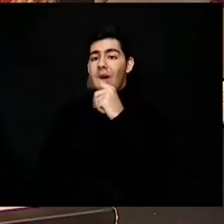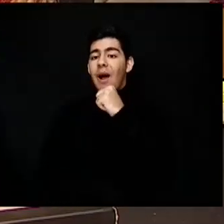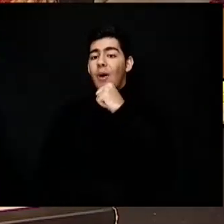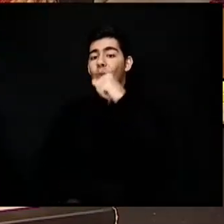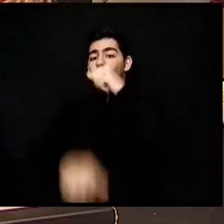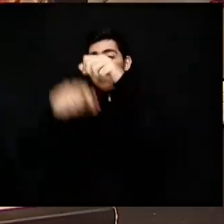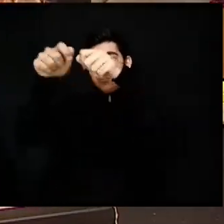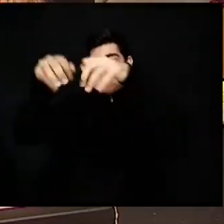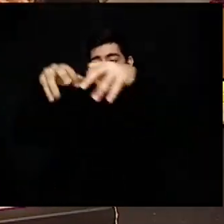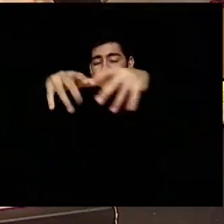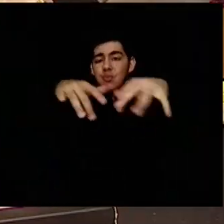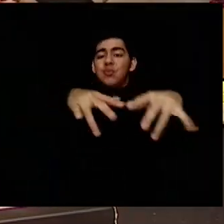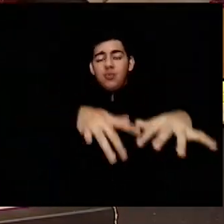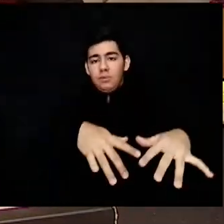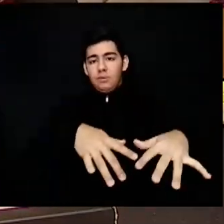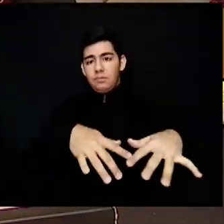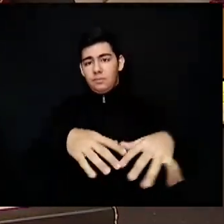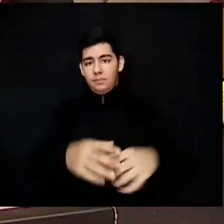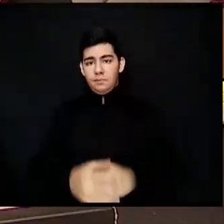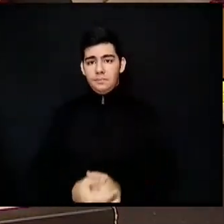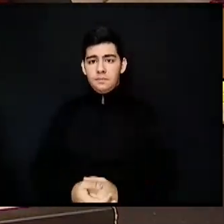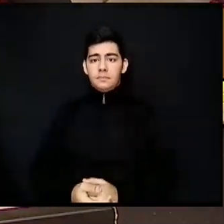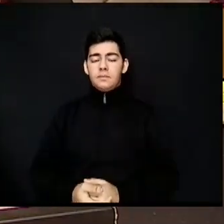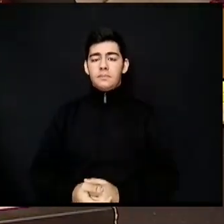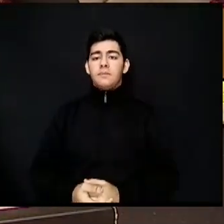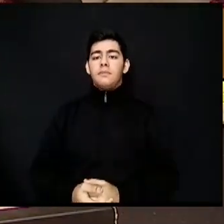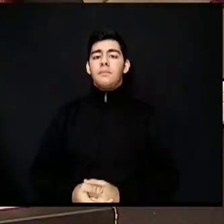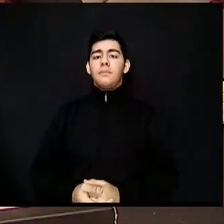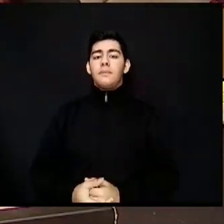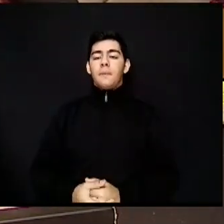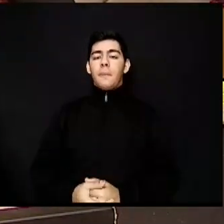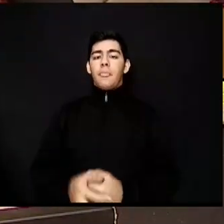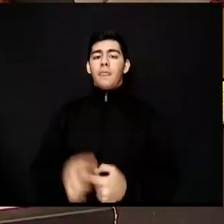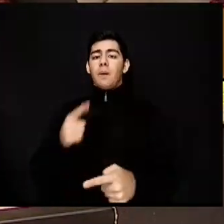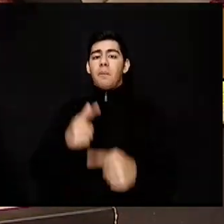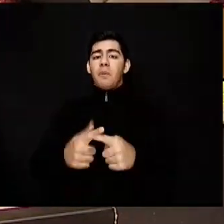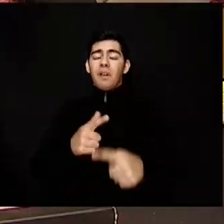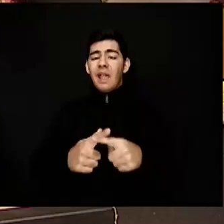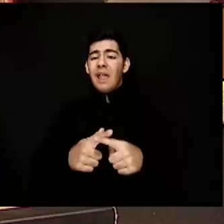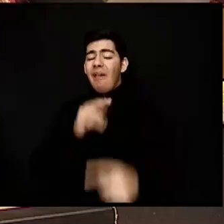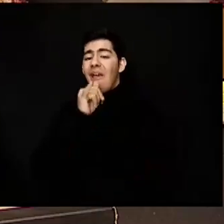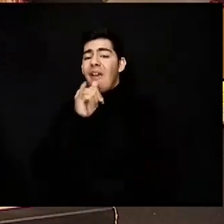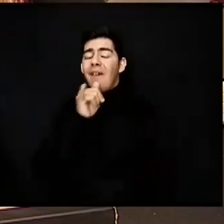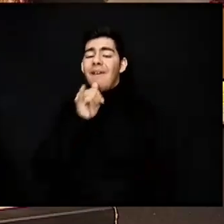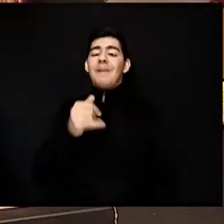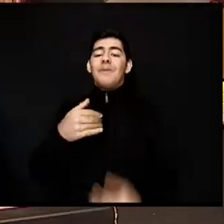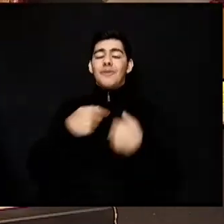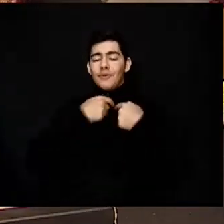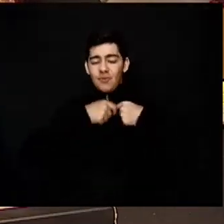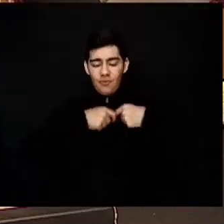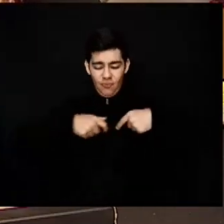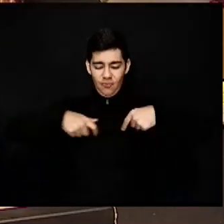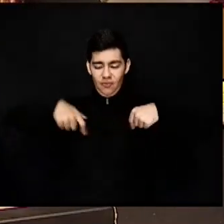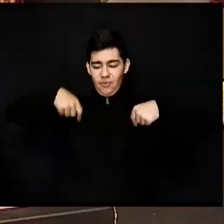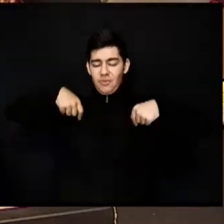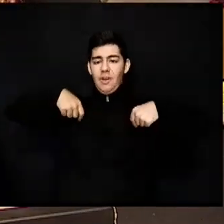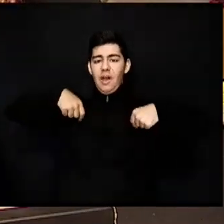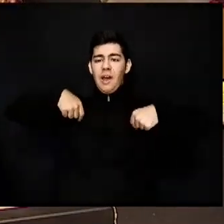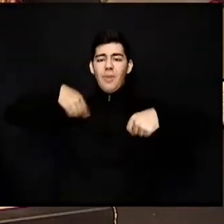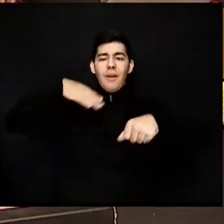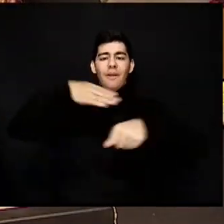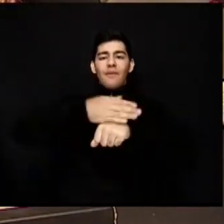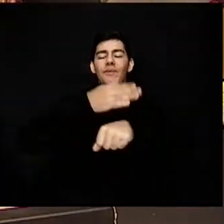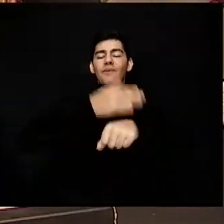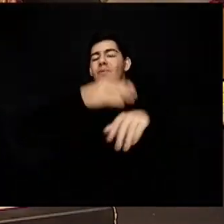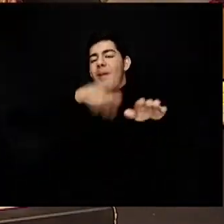água, o algodão, o próprio algodão, ele começa a se corroer. Porque aqui, onde é feito esse corte